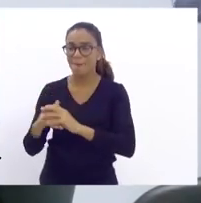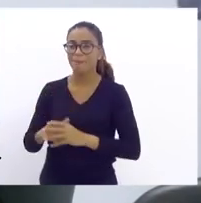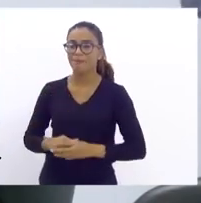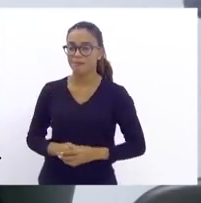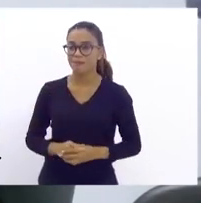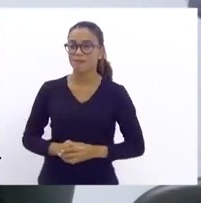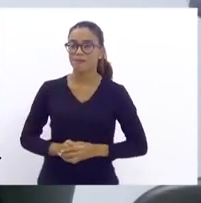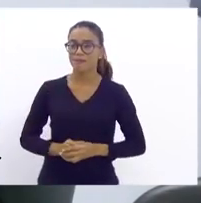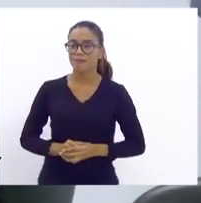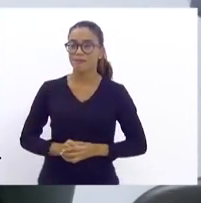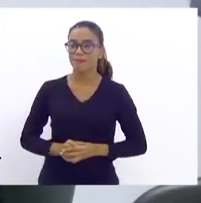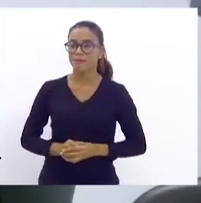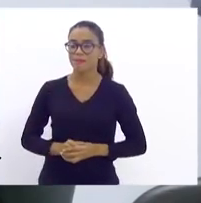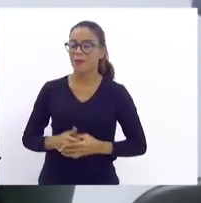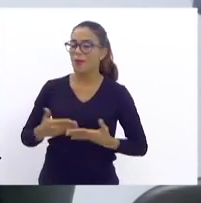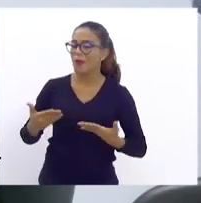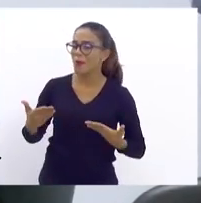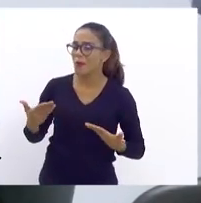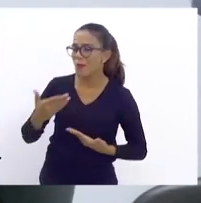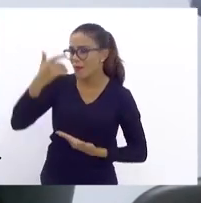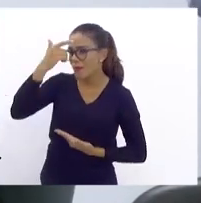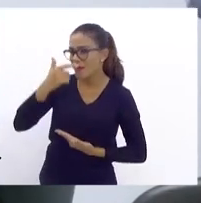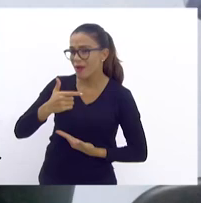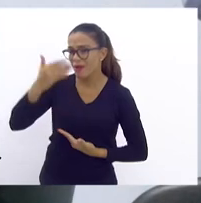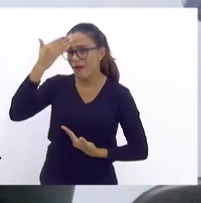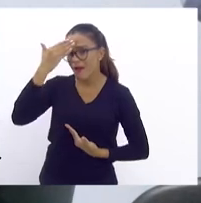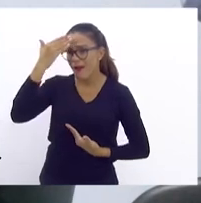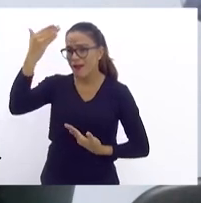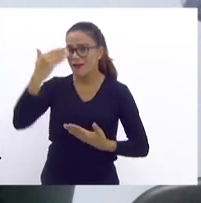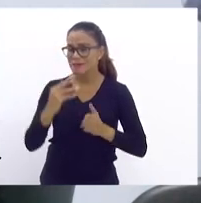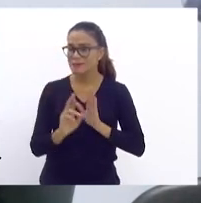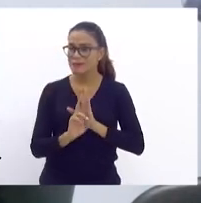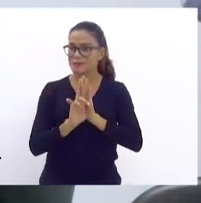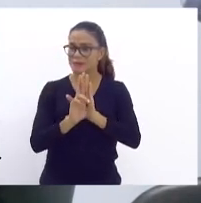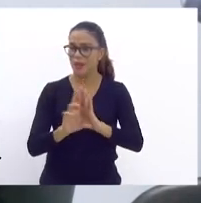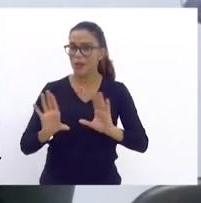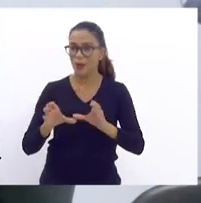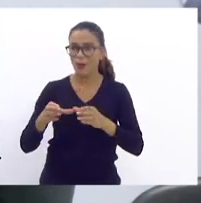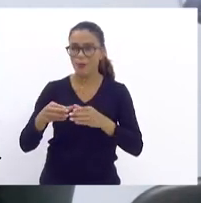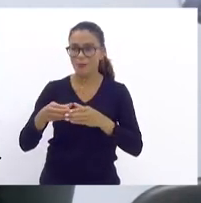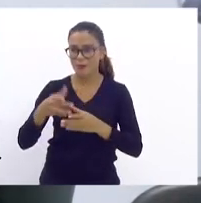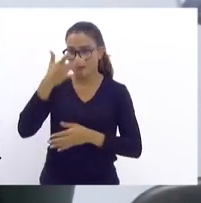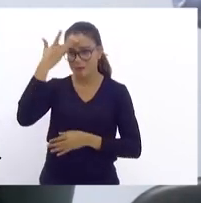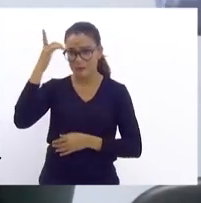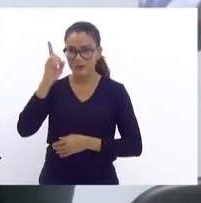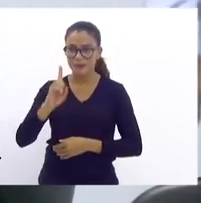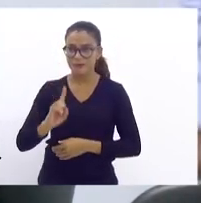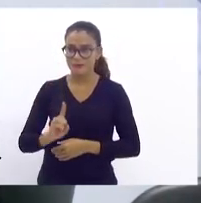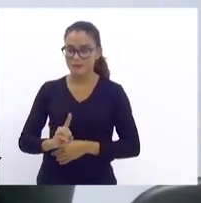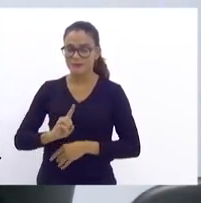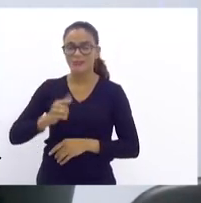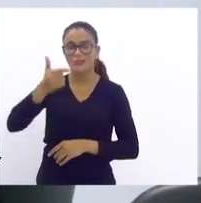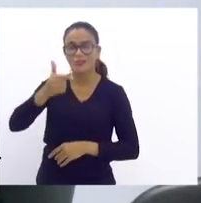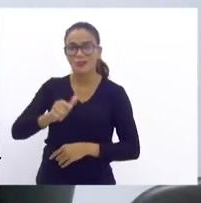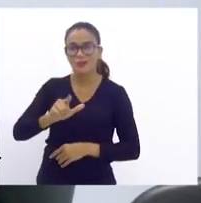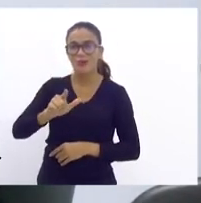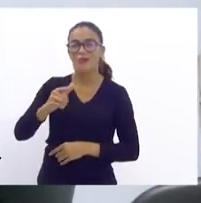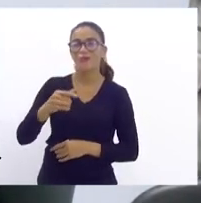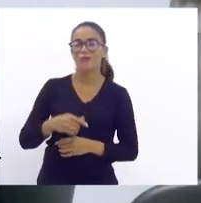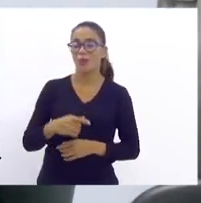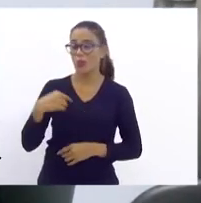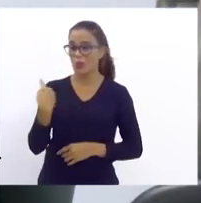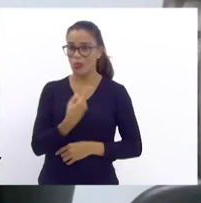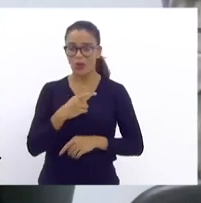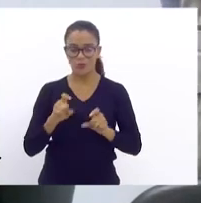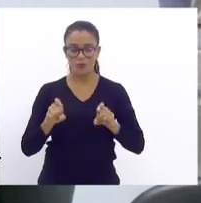bom eu quero agradecer em nome da Comissão da pessoa com deficiência dizer que mais uma vez o nosso mandato tá